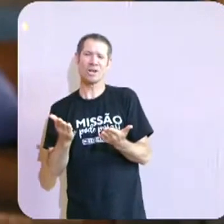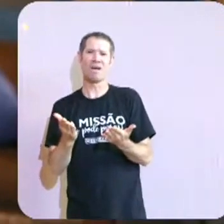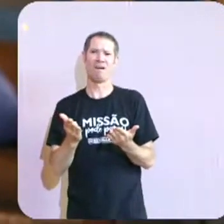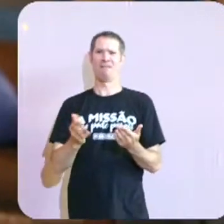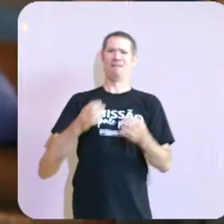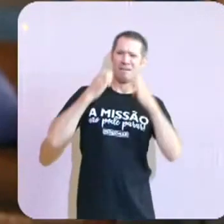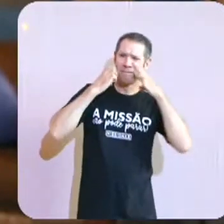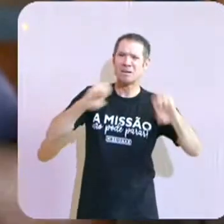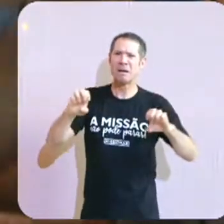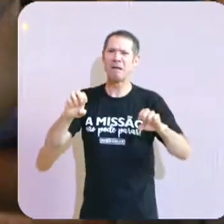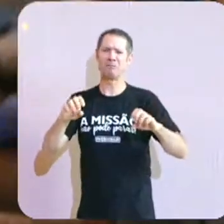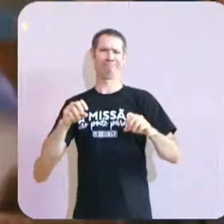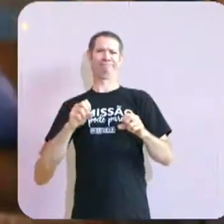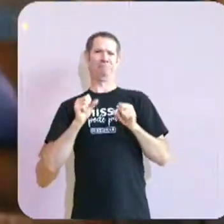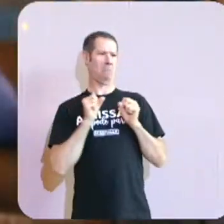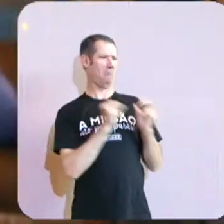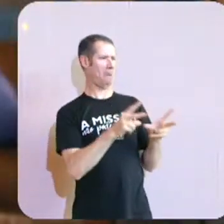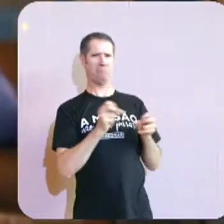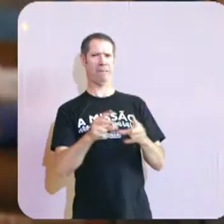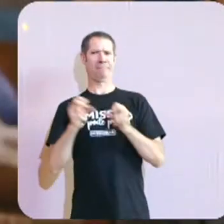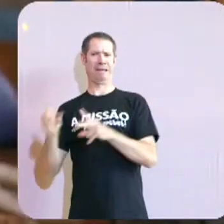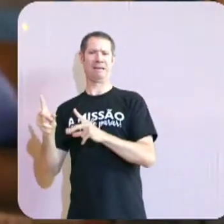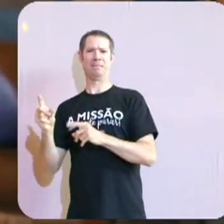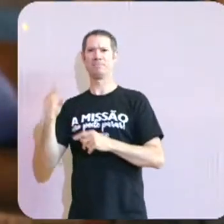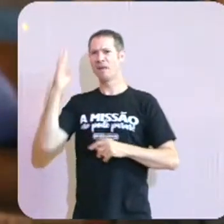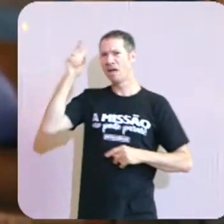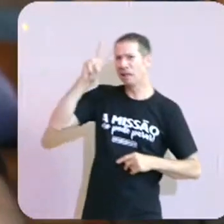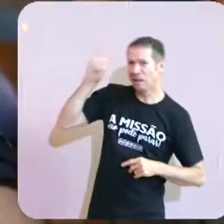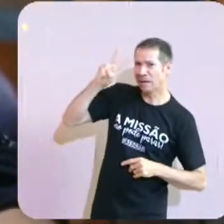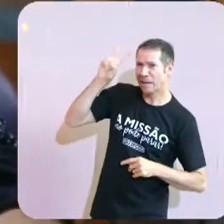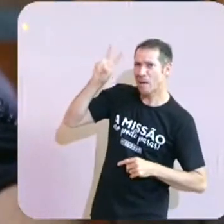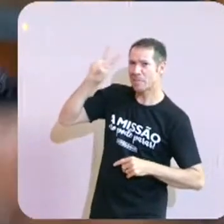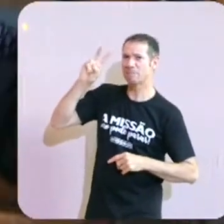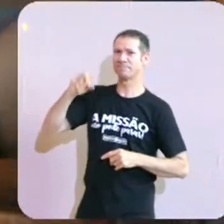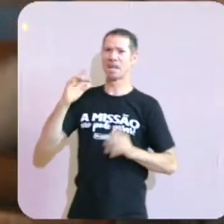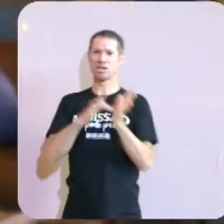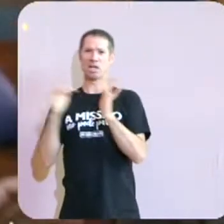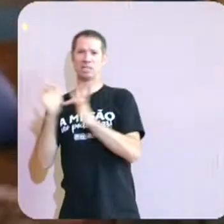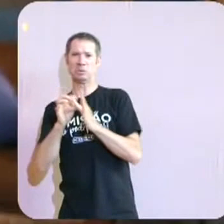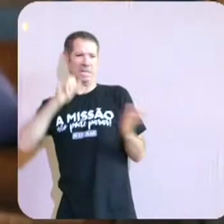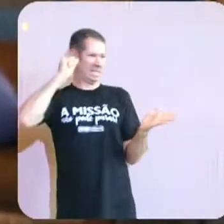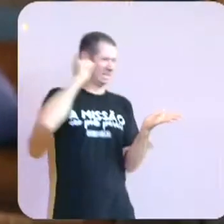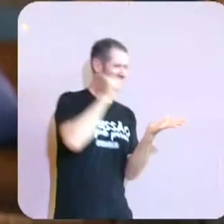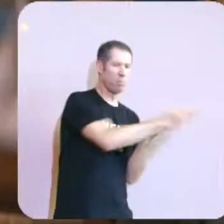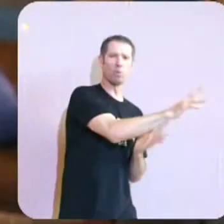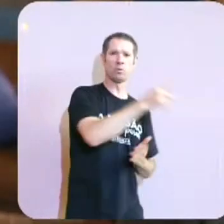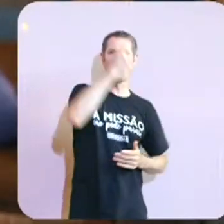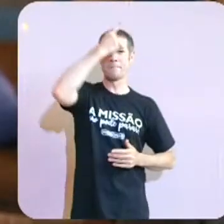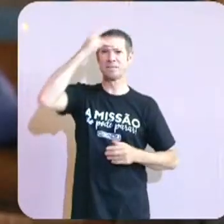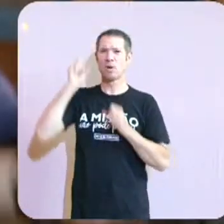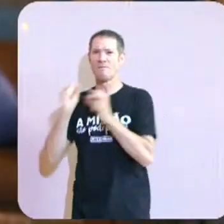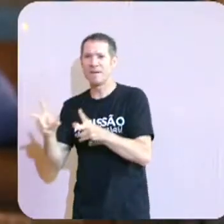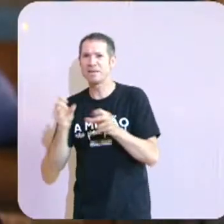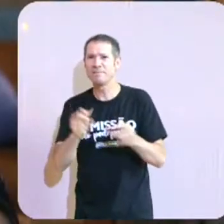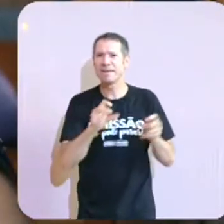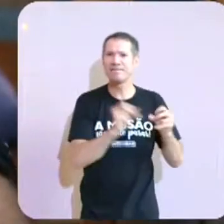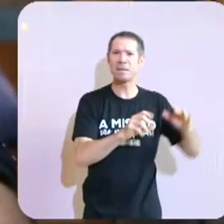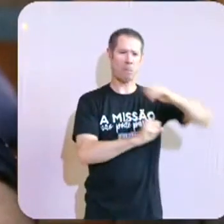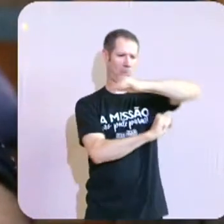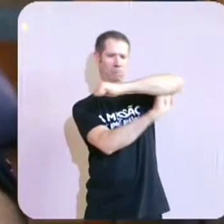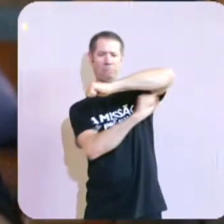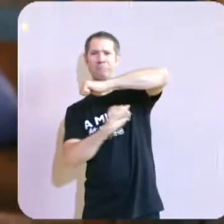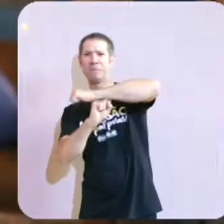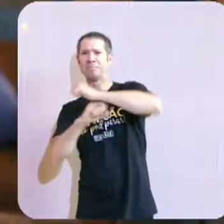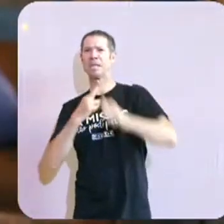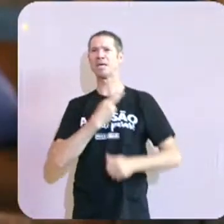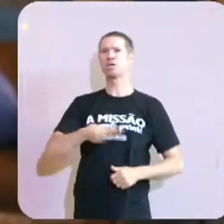de comércio. Por isso, assim como Jesus expulsou os cambistas do templo, avaliando a mensagem que era pregada pelos fariseus e os